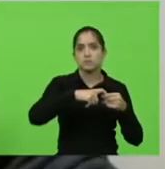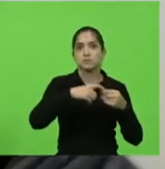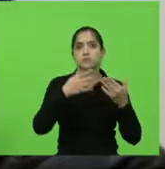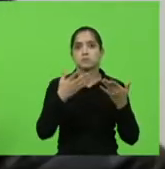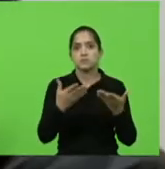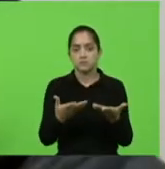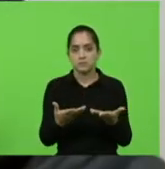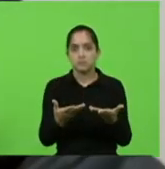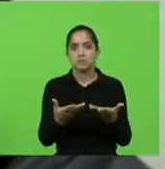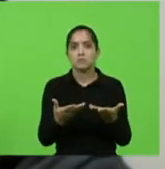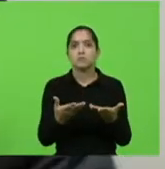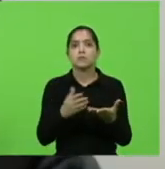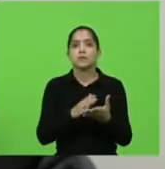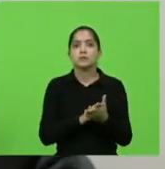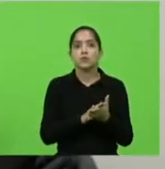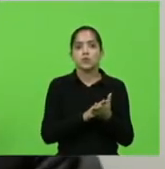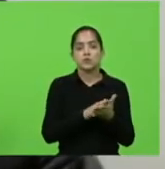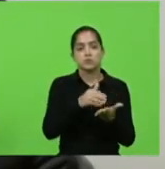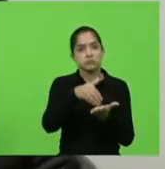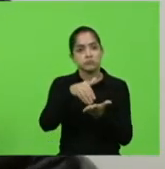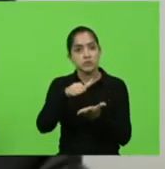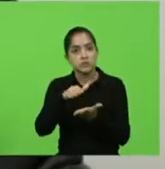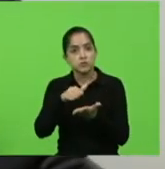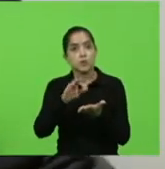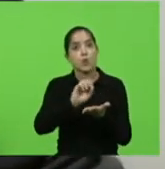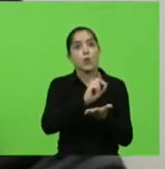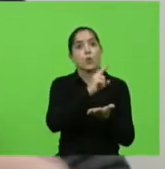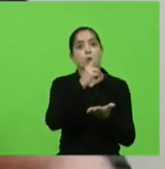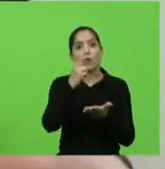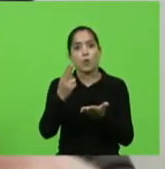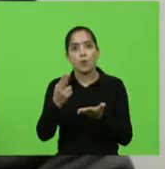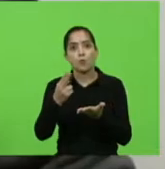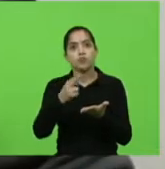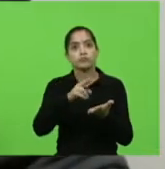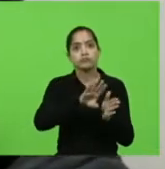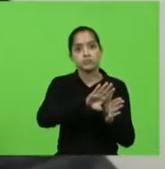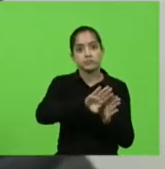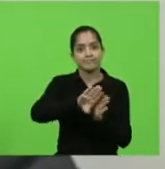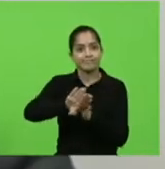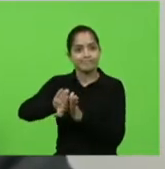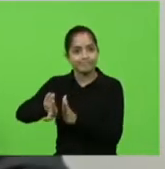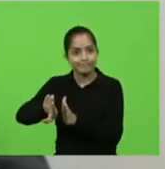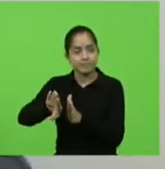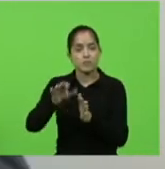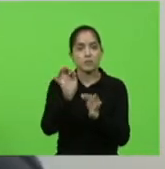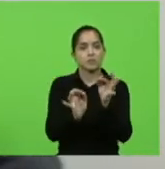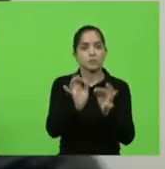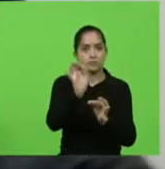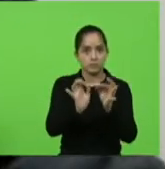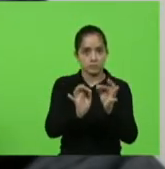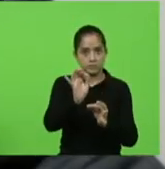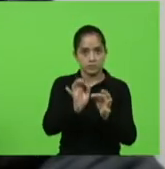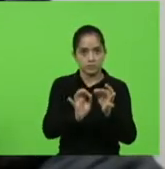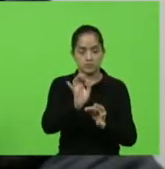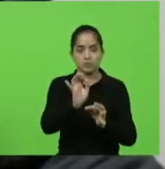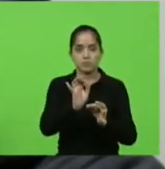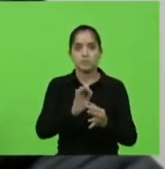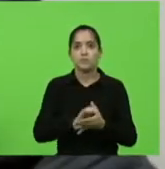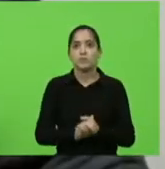posse, desocupações ou remoções judiciais ou